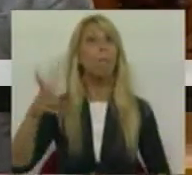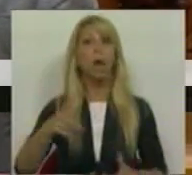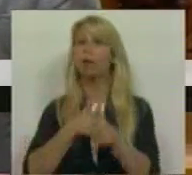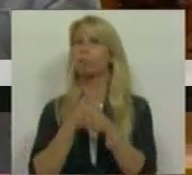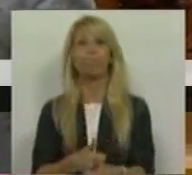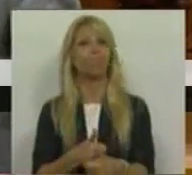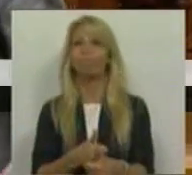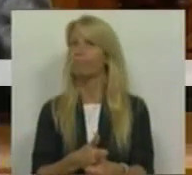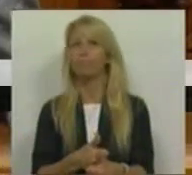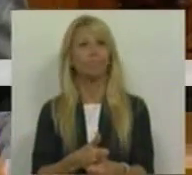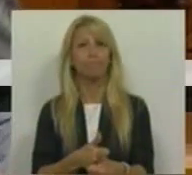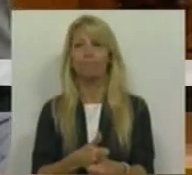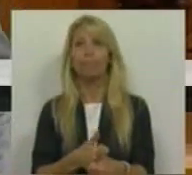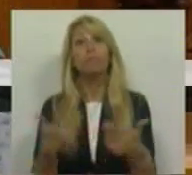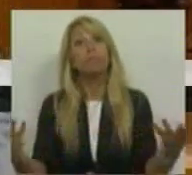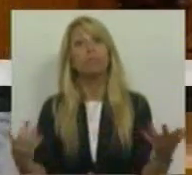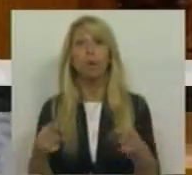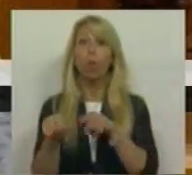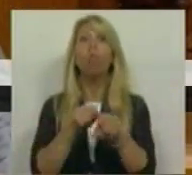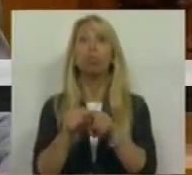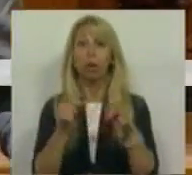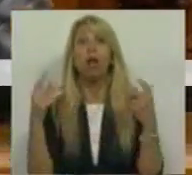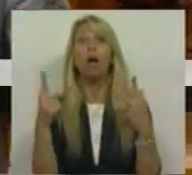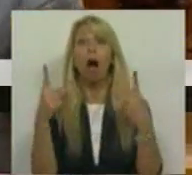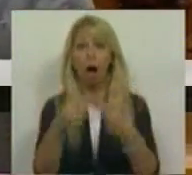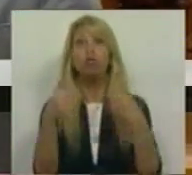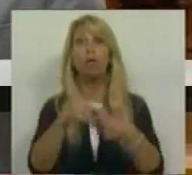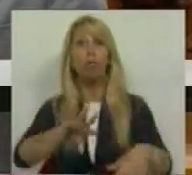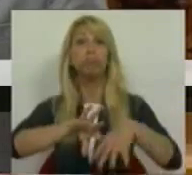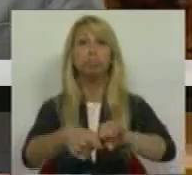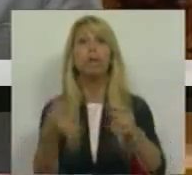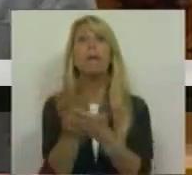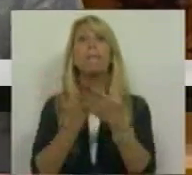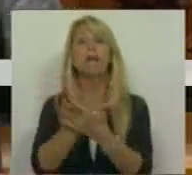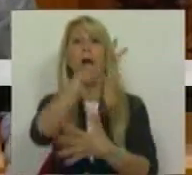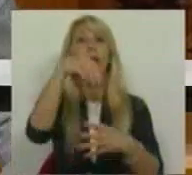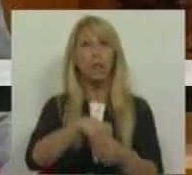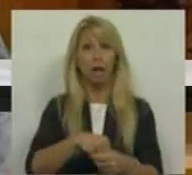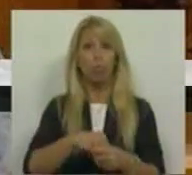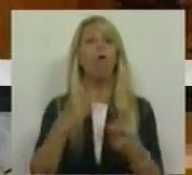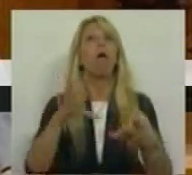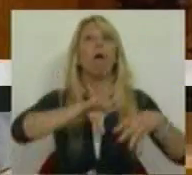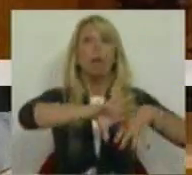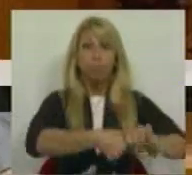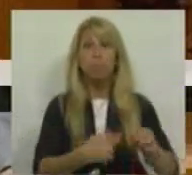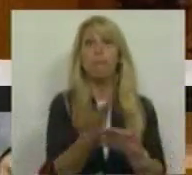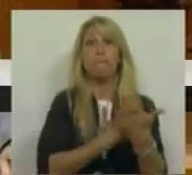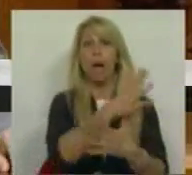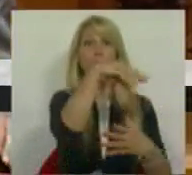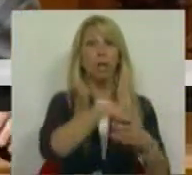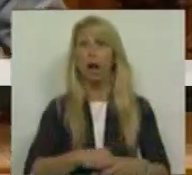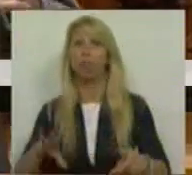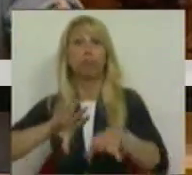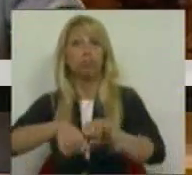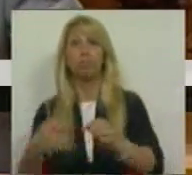cumpri. Afinal, a política da austeridade destruiu o mercado interno. Ao destruir o mercado interno, destrói a economia, destrói as